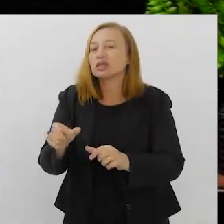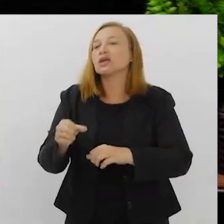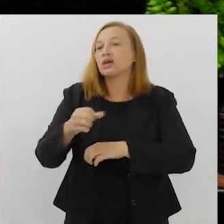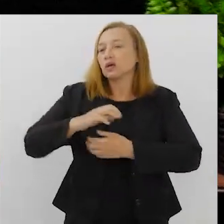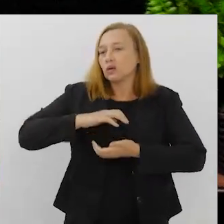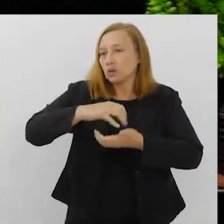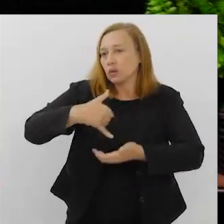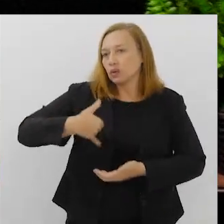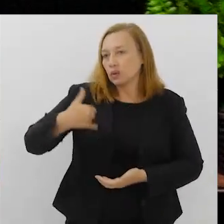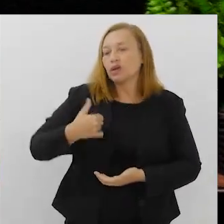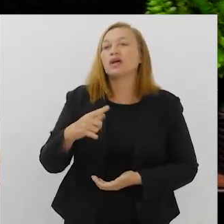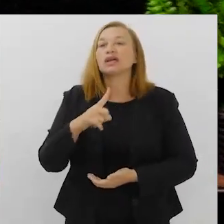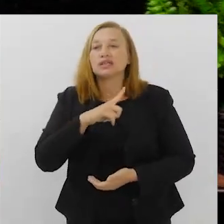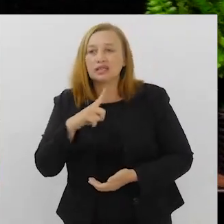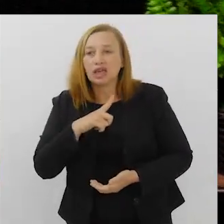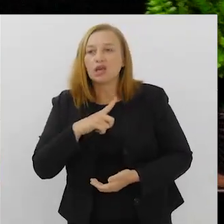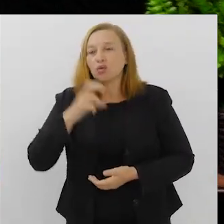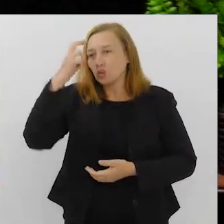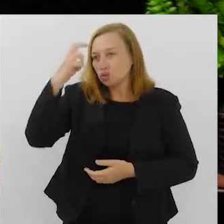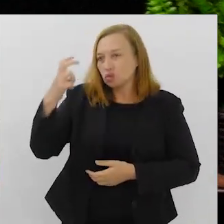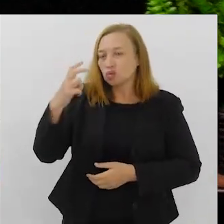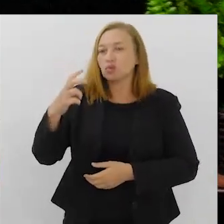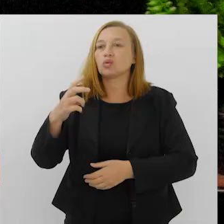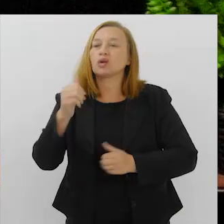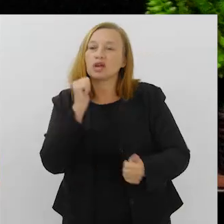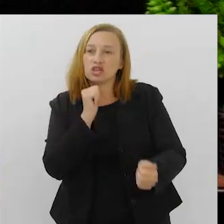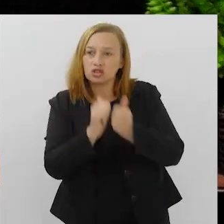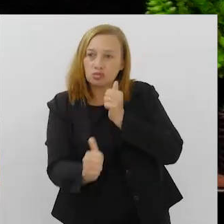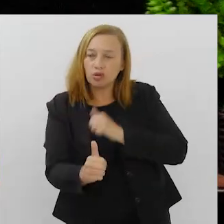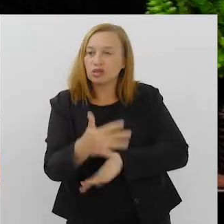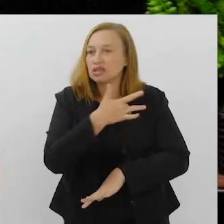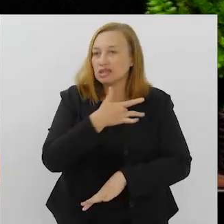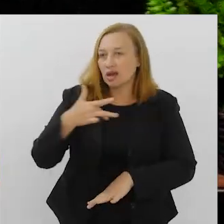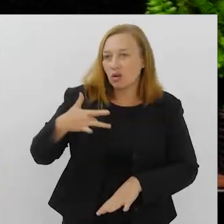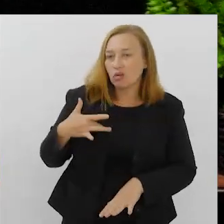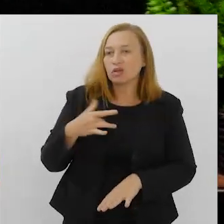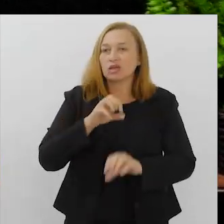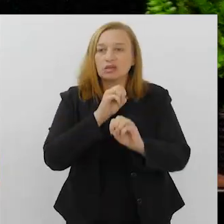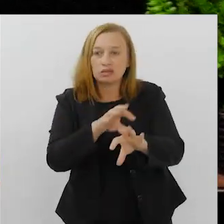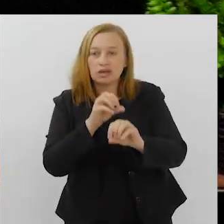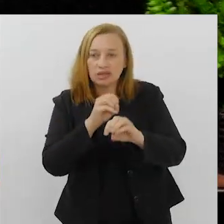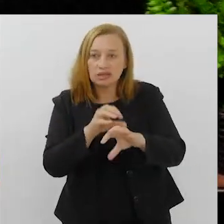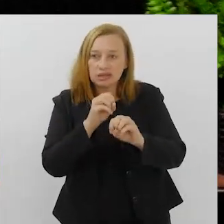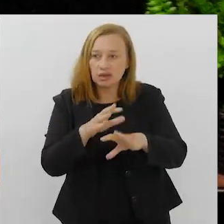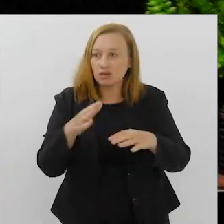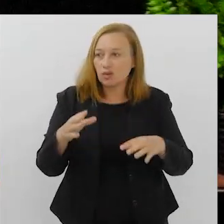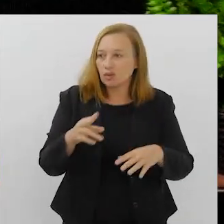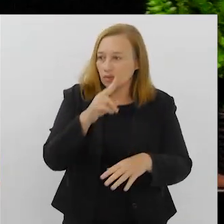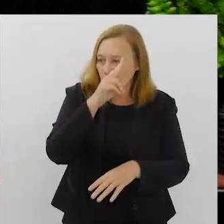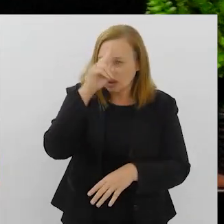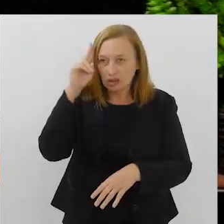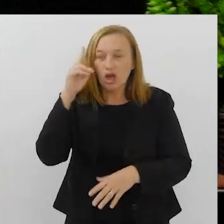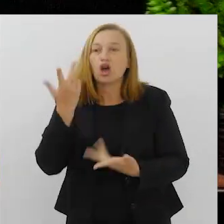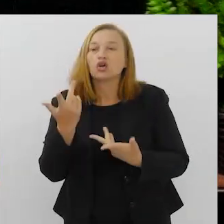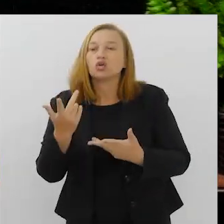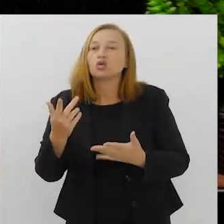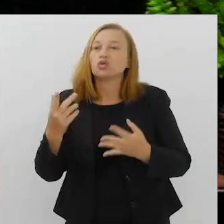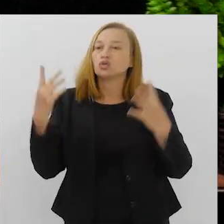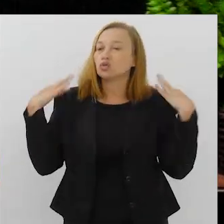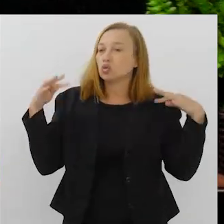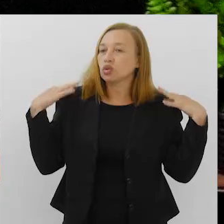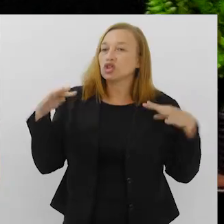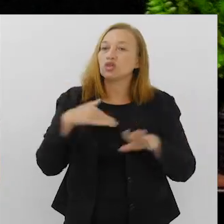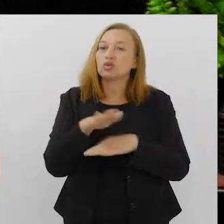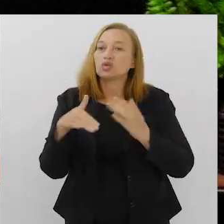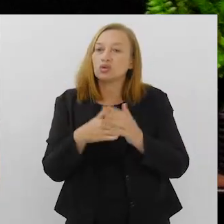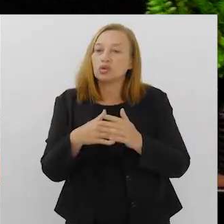está localizado. A gente tem a cultura, esporte, saúde, educação, lazer, turismo.